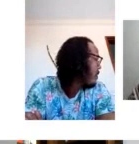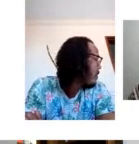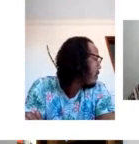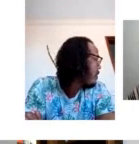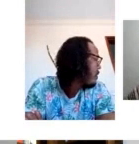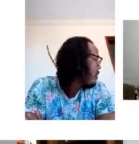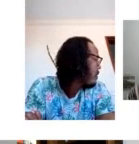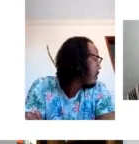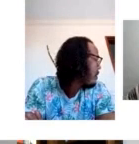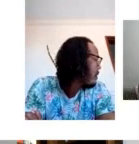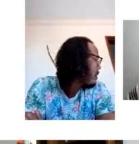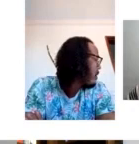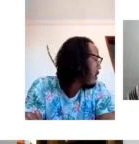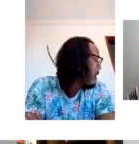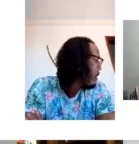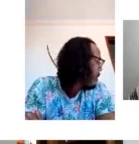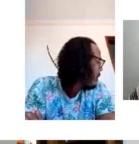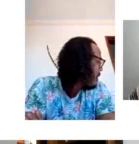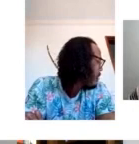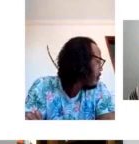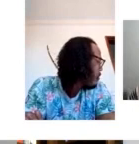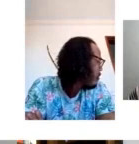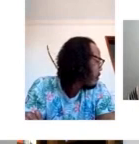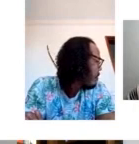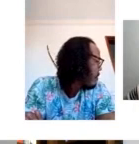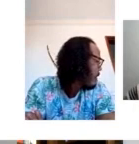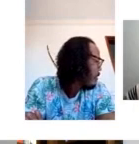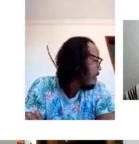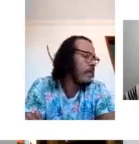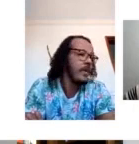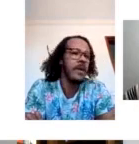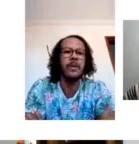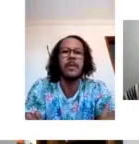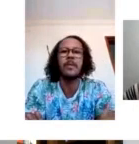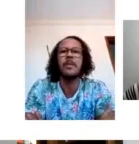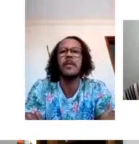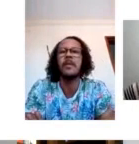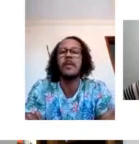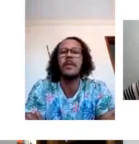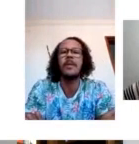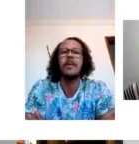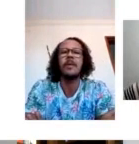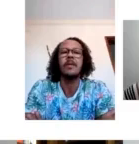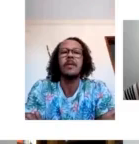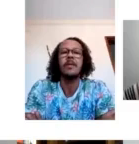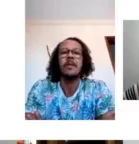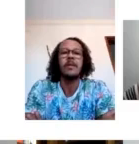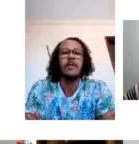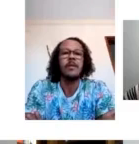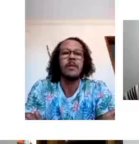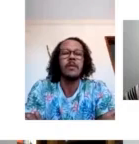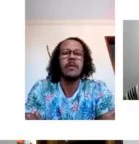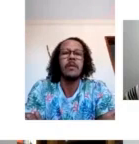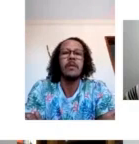mitologias gregas, né, mas orientais, indígenas, e a participação dos colegas foi bastante interessante. Até quem não tinha muita experiência com